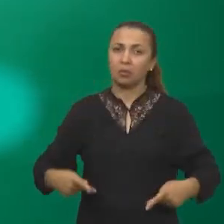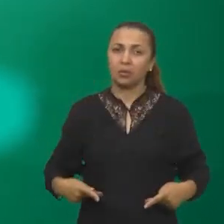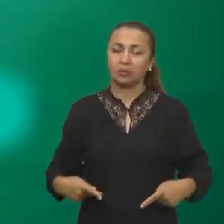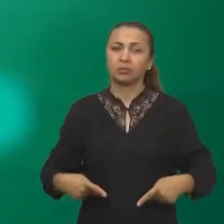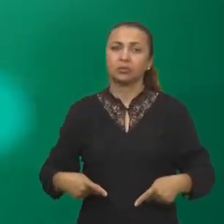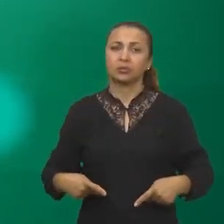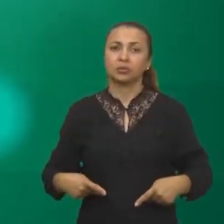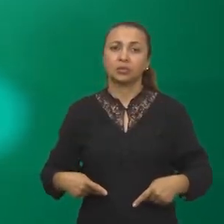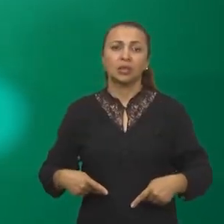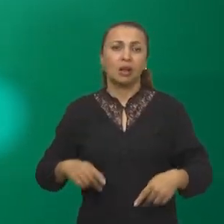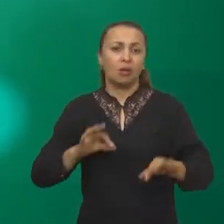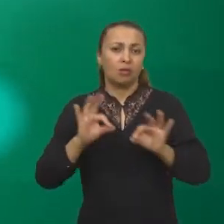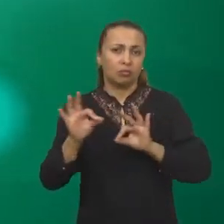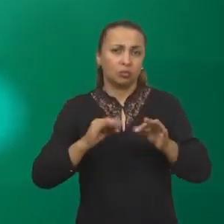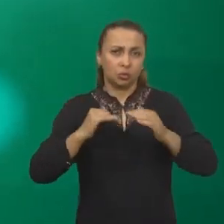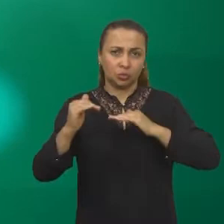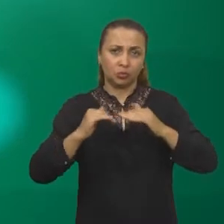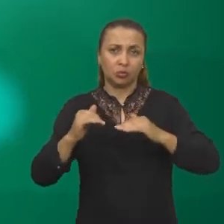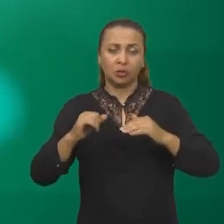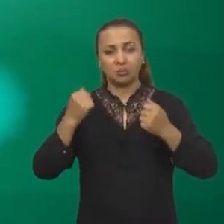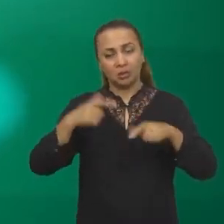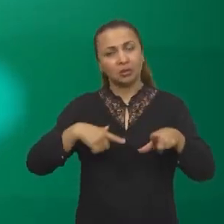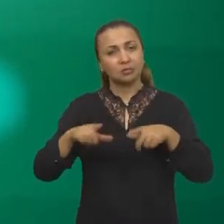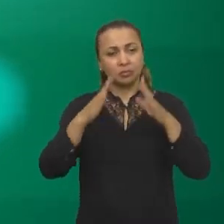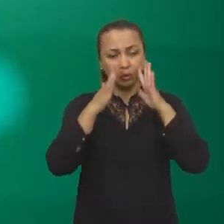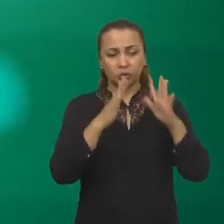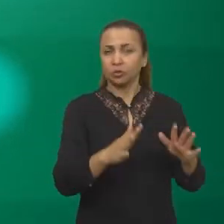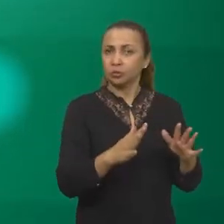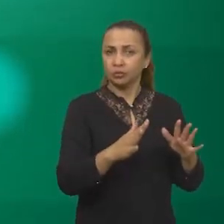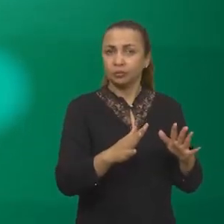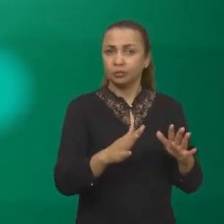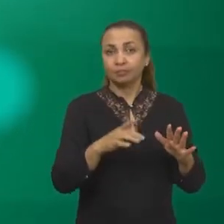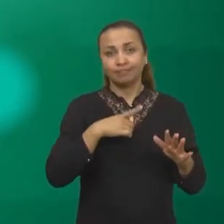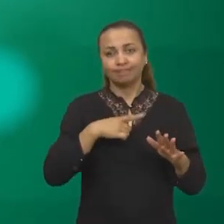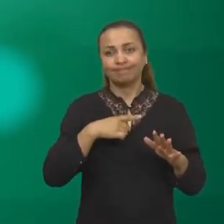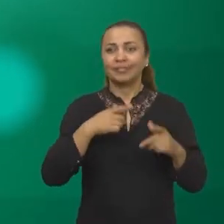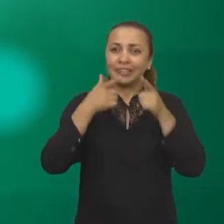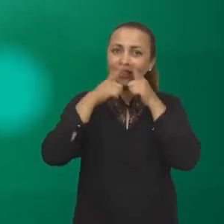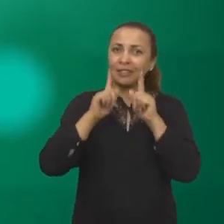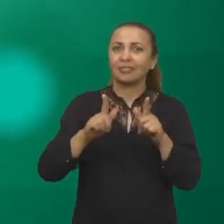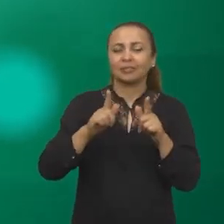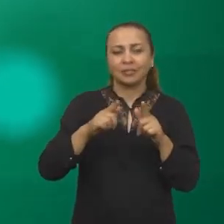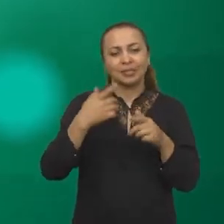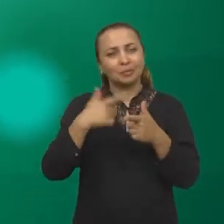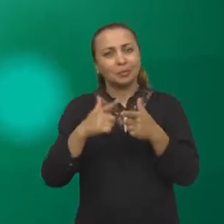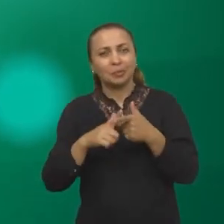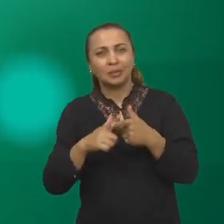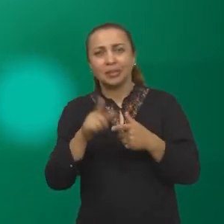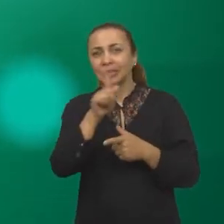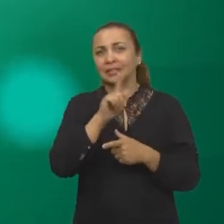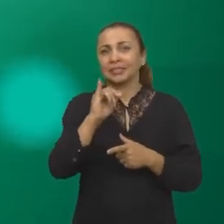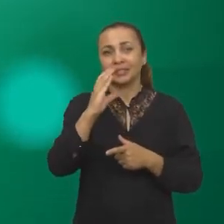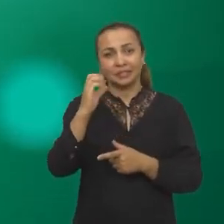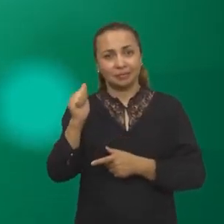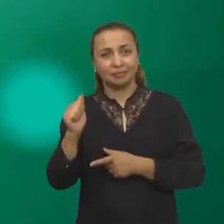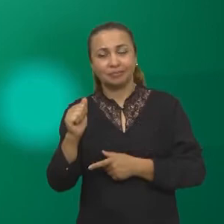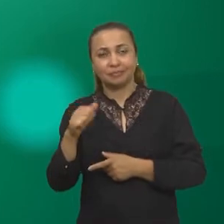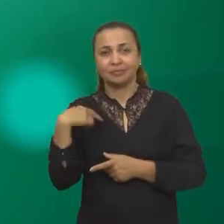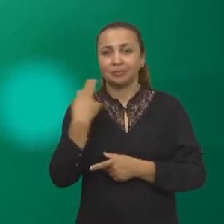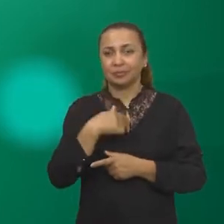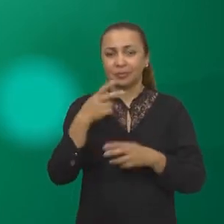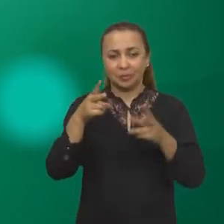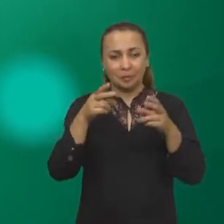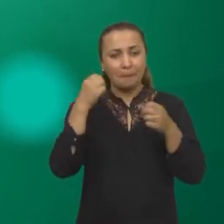a reabilitação ela precisa trabalhar nesse sentido, e para crianças que têm um comprometimento motor muito grande, muito severo, como são as nossas crianças com